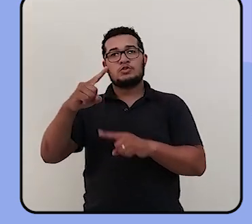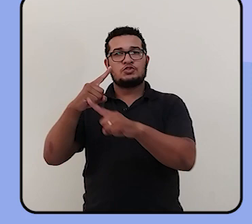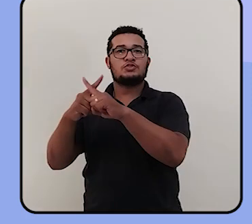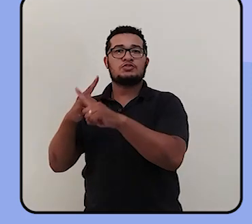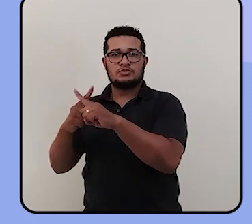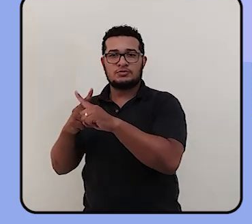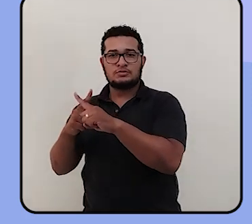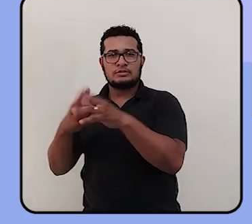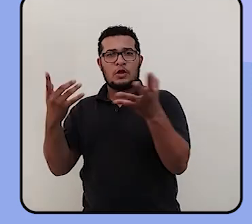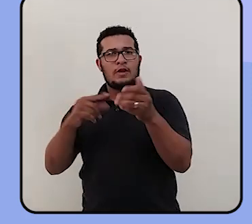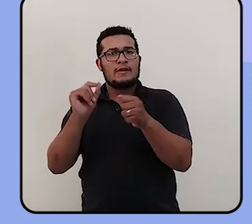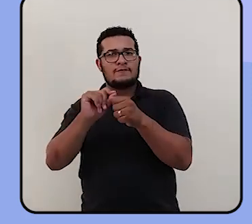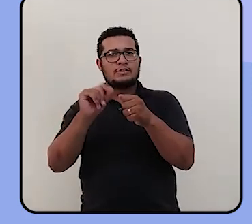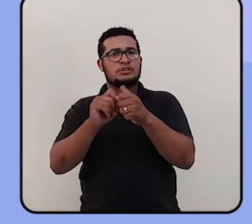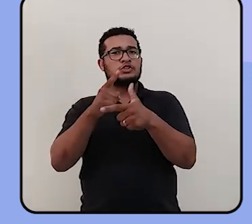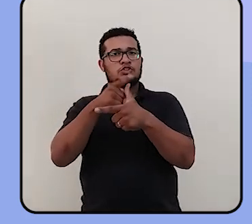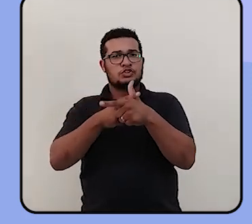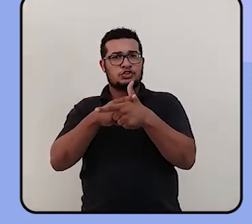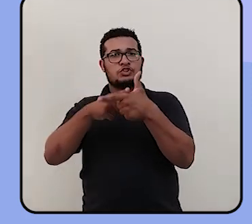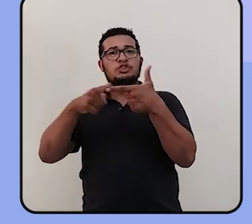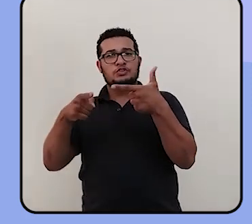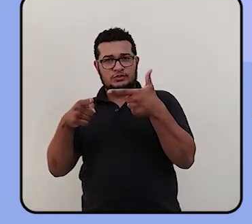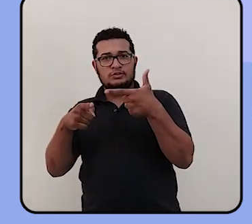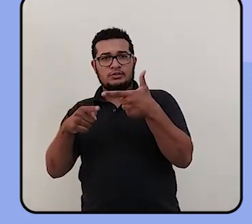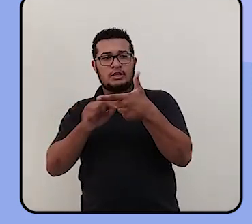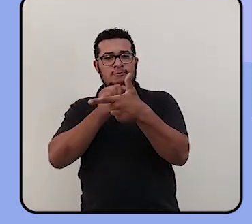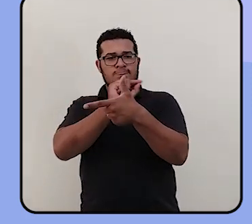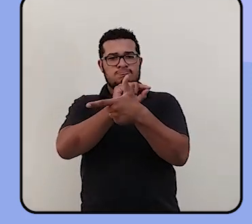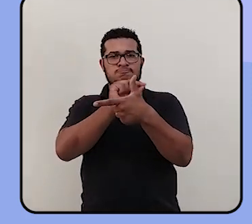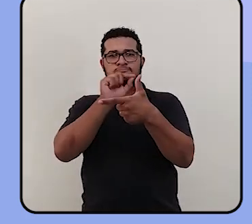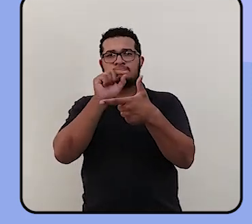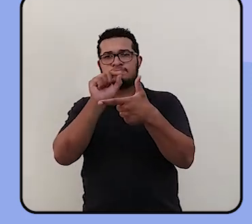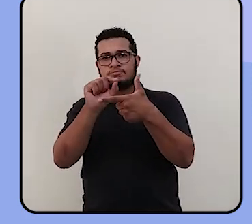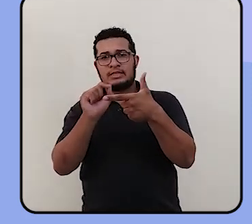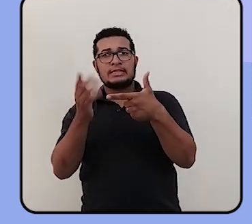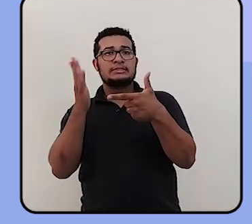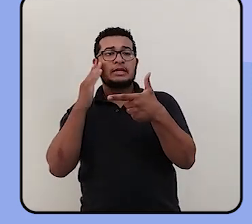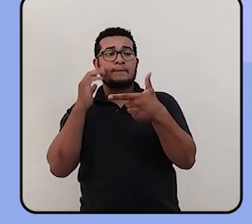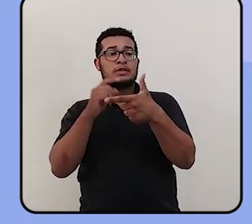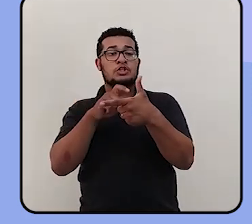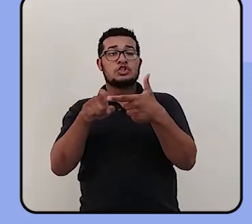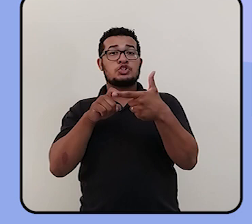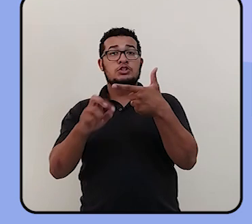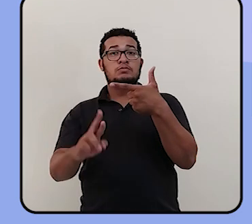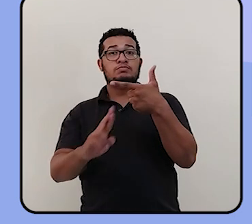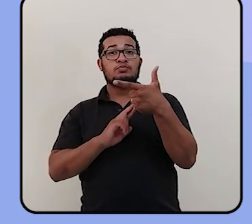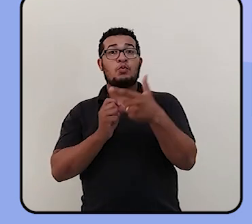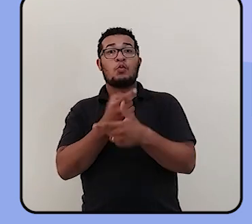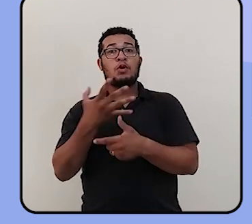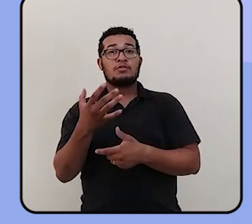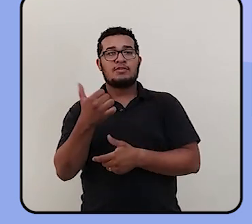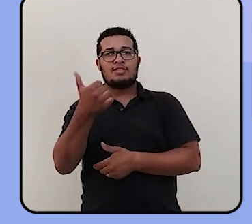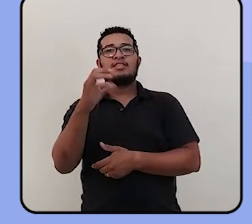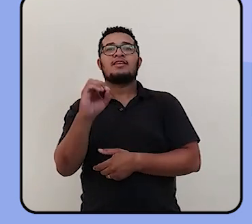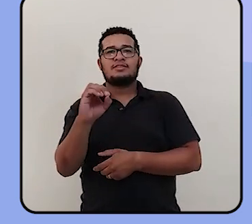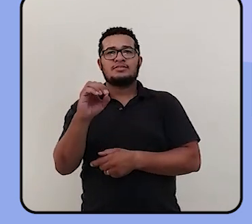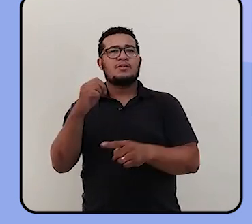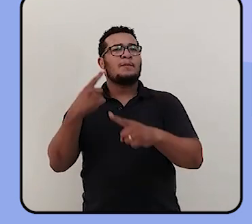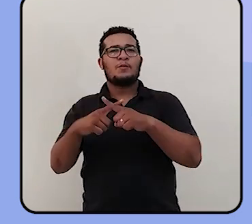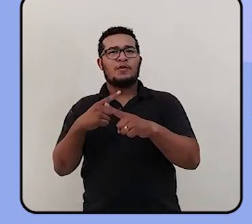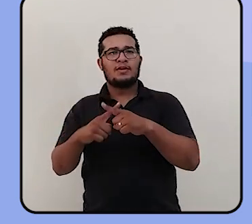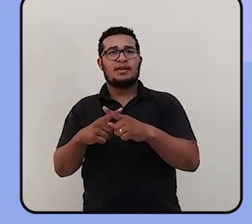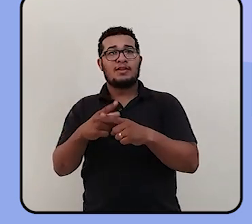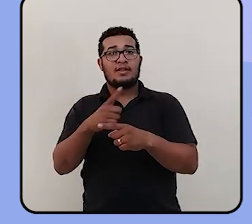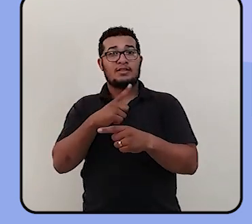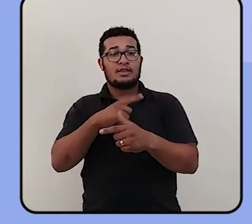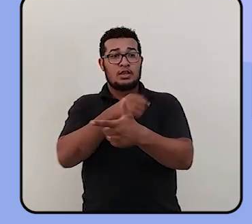1.800x. Se 1.800x vale 18.000, quanto que vale x, hein? X vale 10. Por quê?